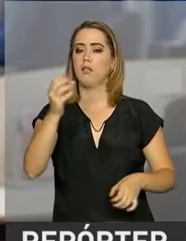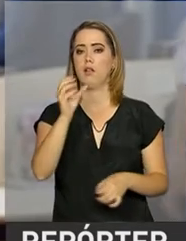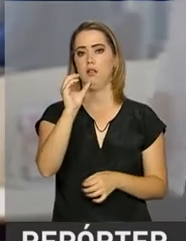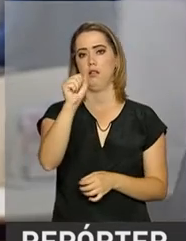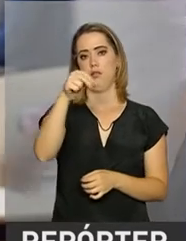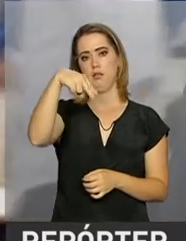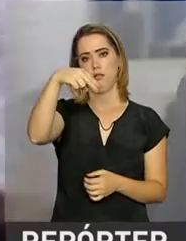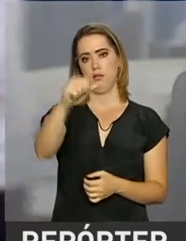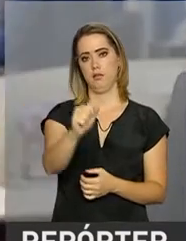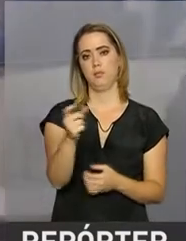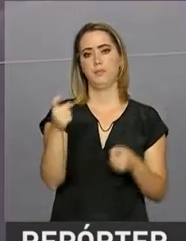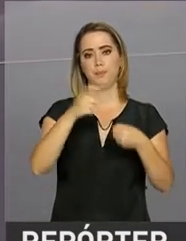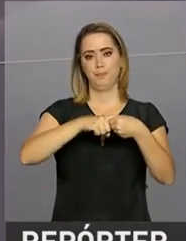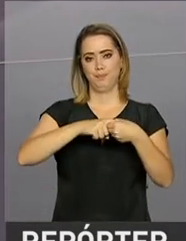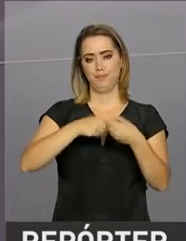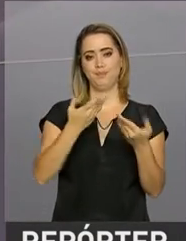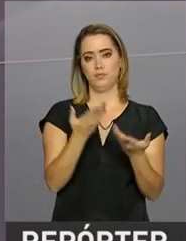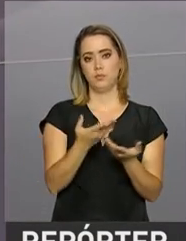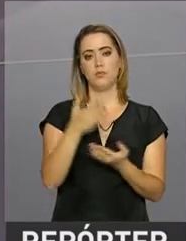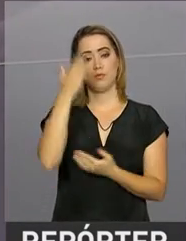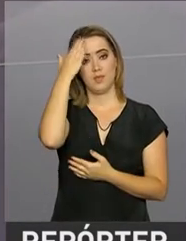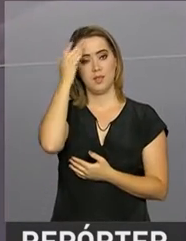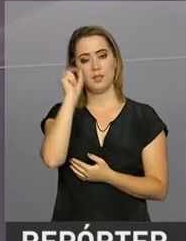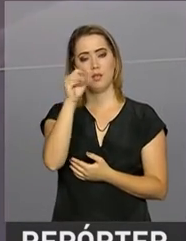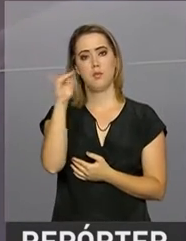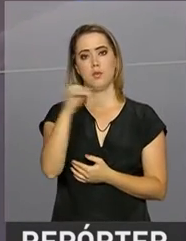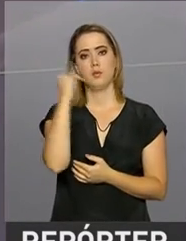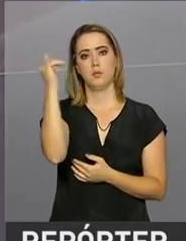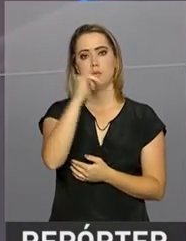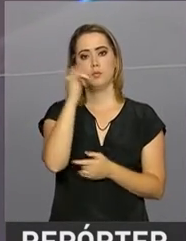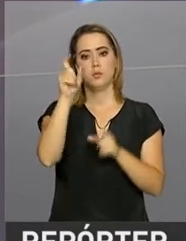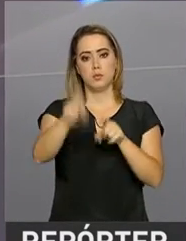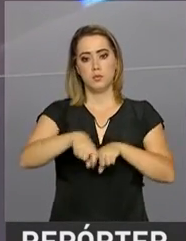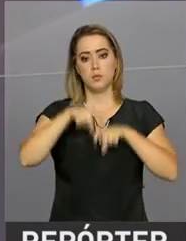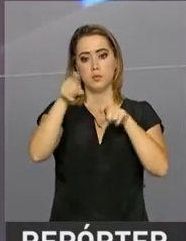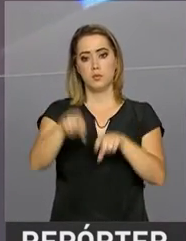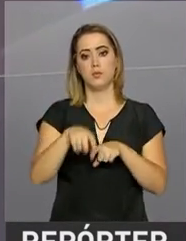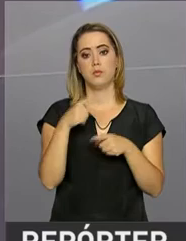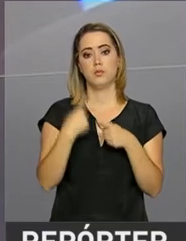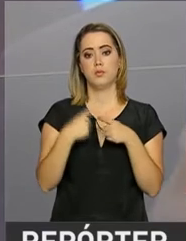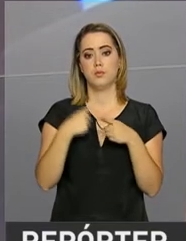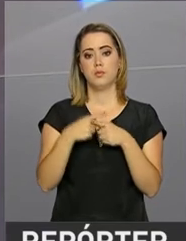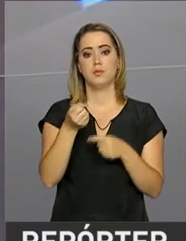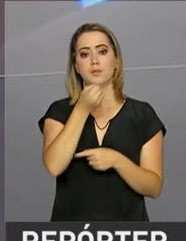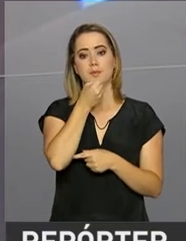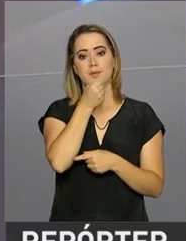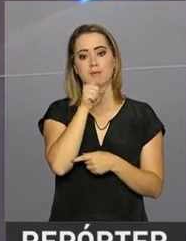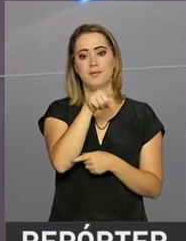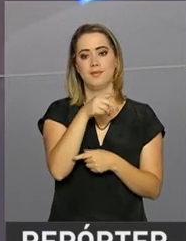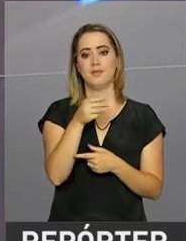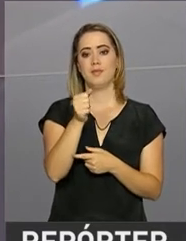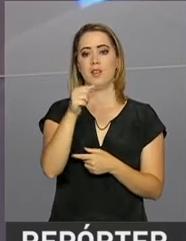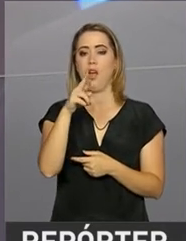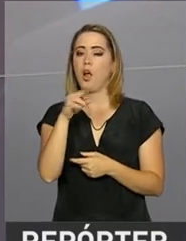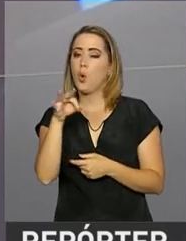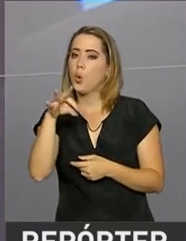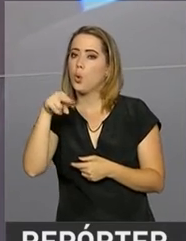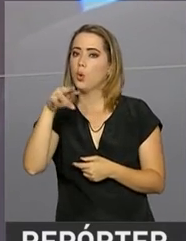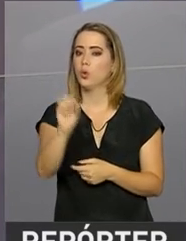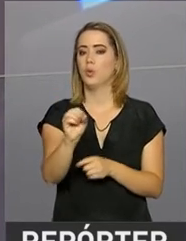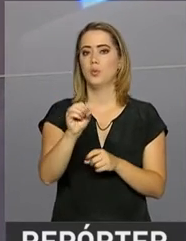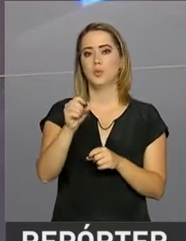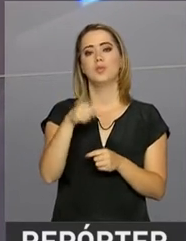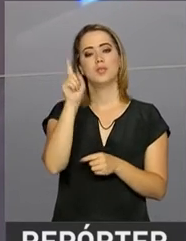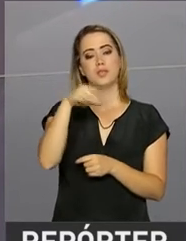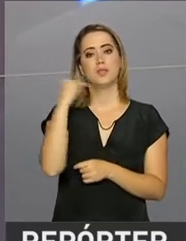roberto eu volto com você que sabe muito bem a importância de financiamento já que além de jornalista também agrônomo nery é verdade